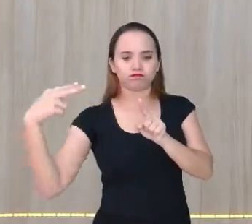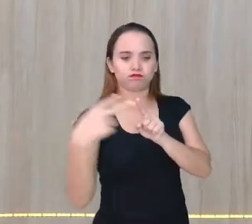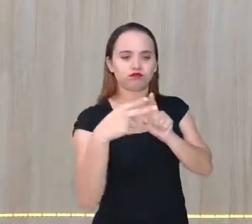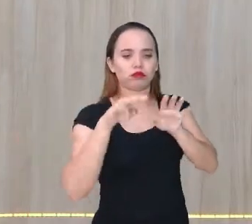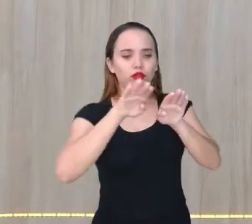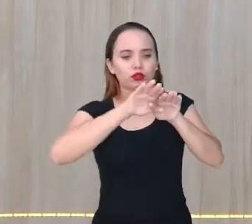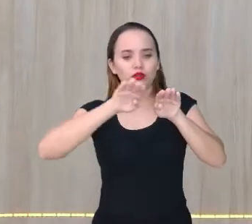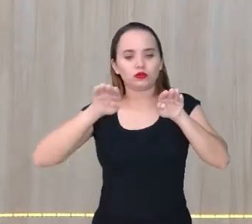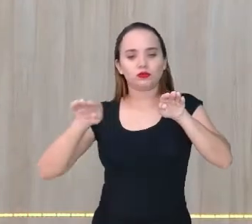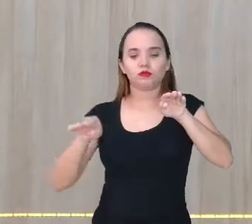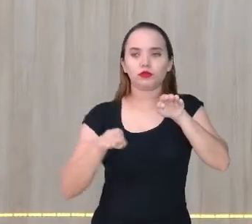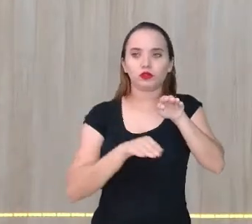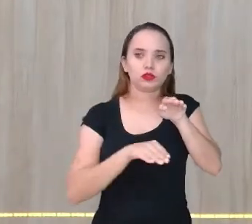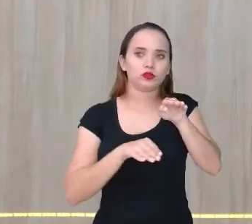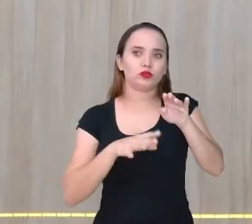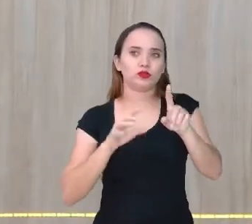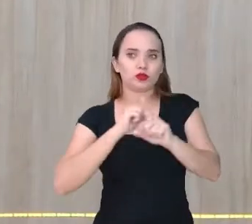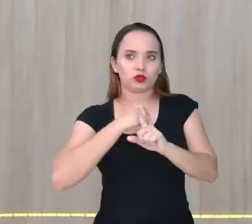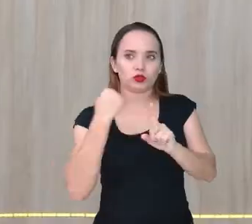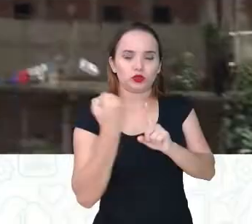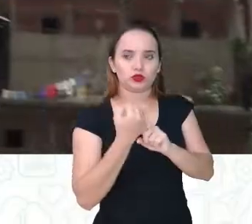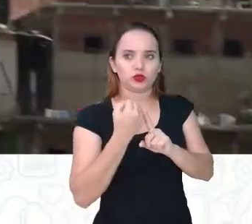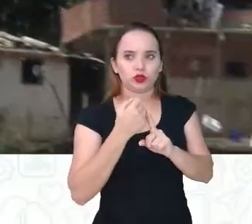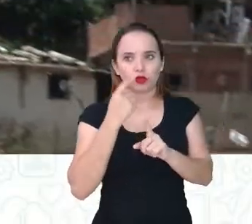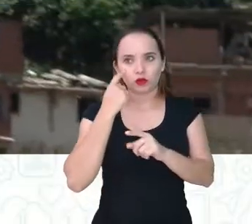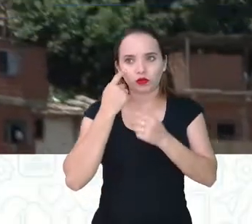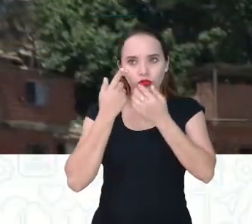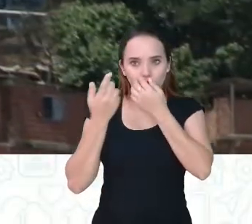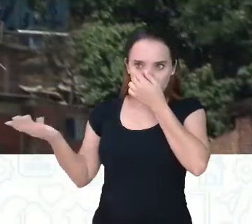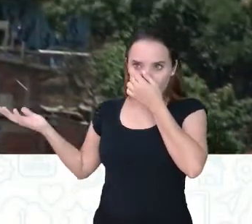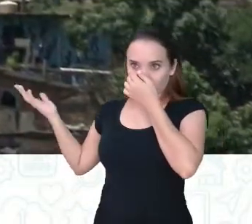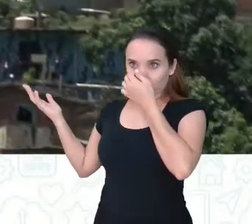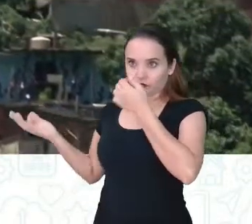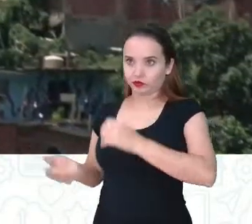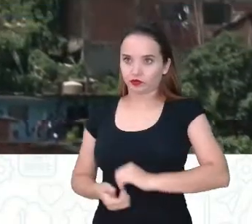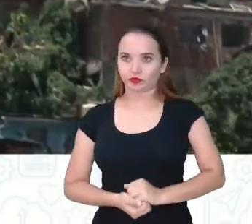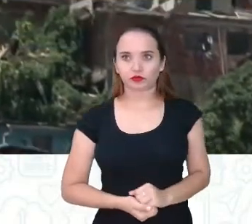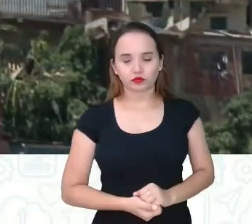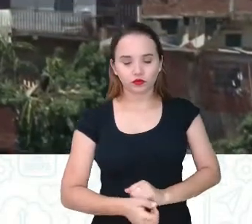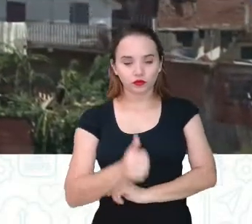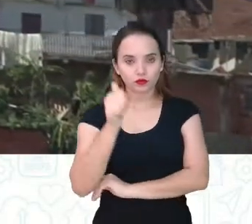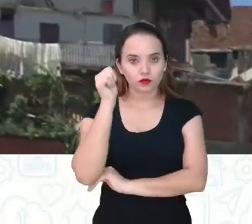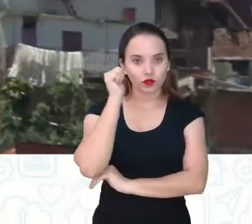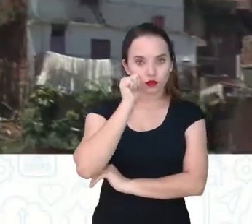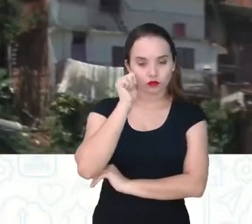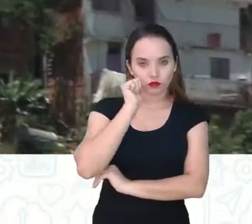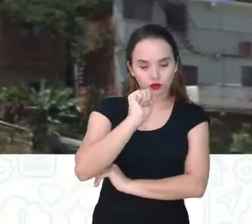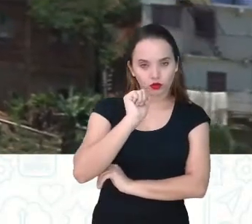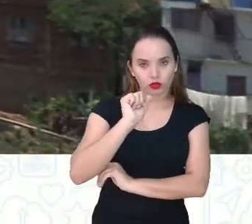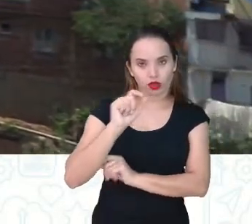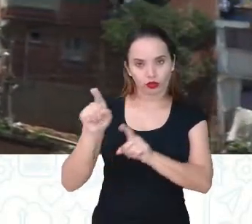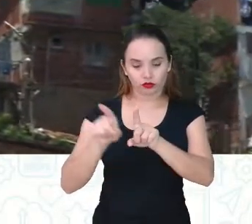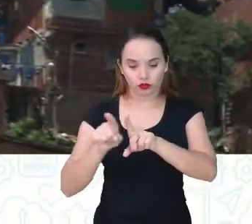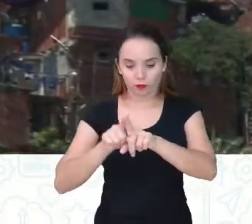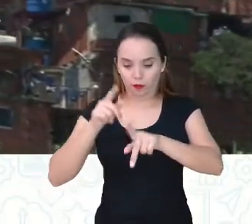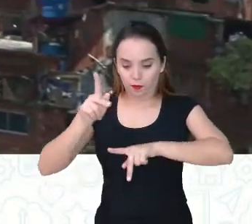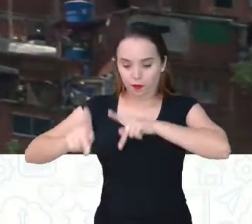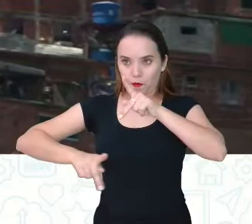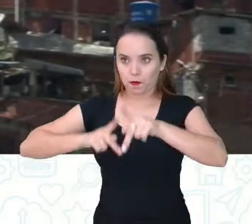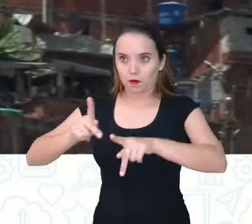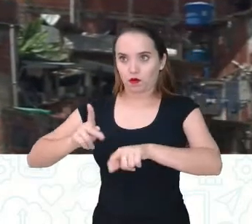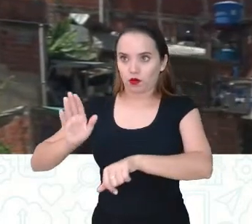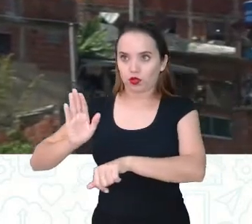desigualdade social, que, vejam aí no slide, as mulheres e a população mais pobre, em sua